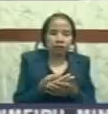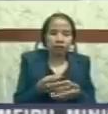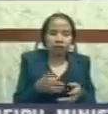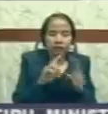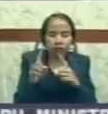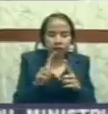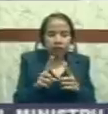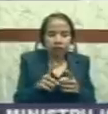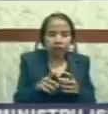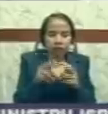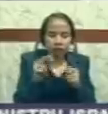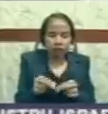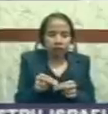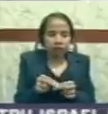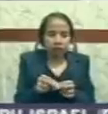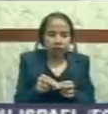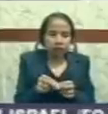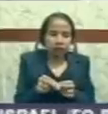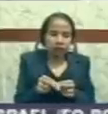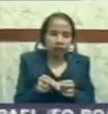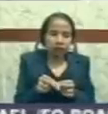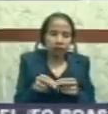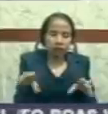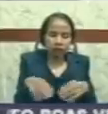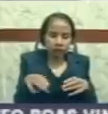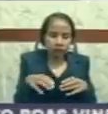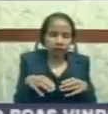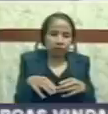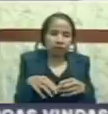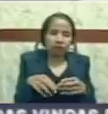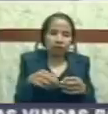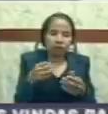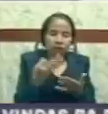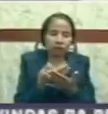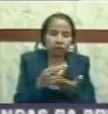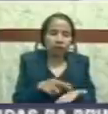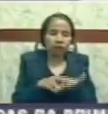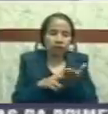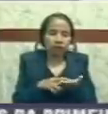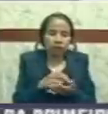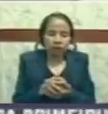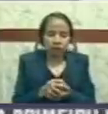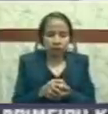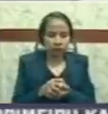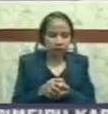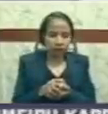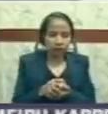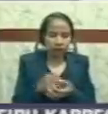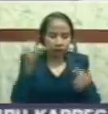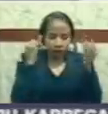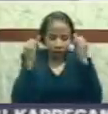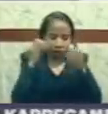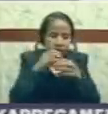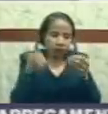especificadas as receitas e despesas globais dos serviços e fundos autónomos. Ora, a informação